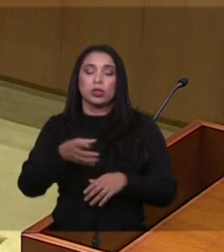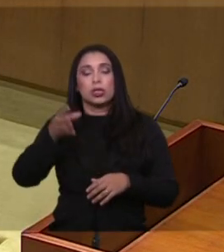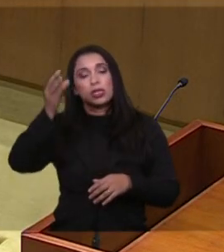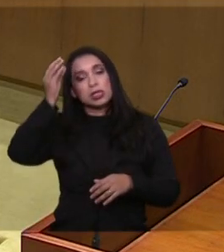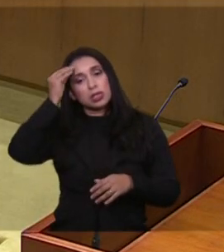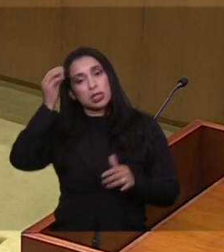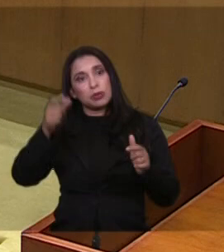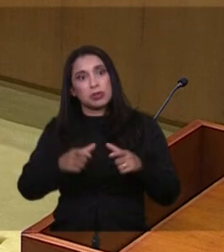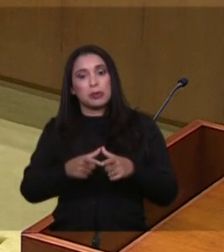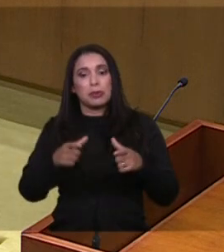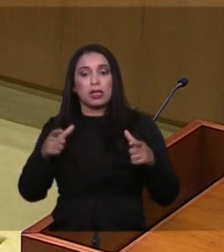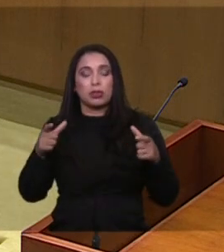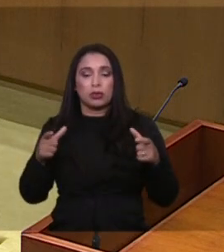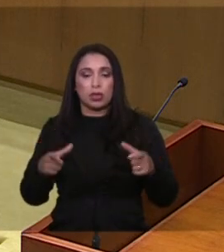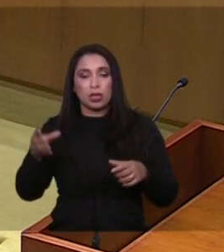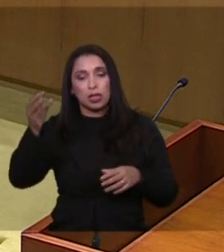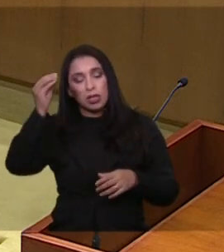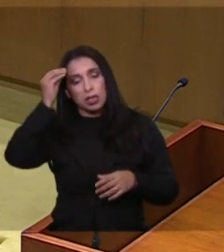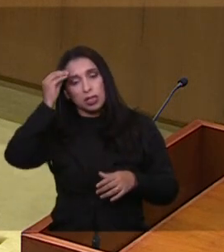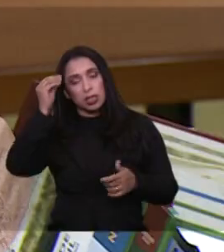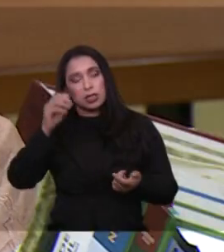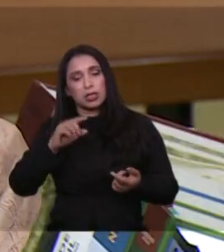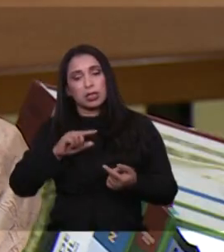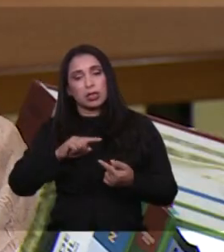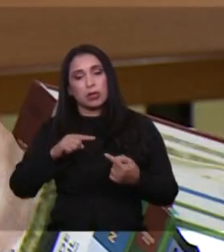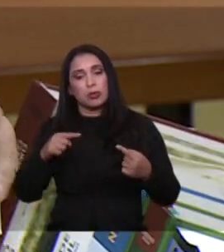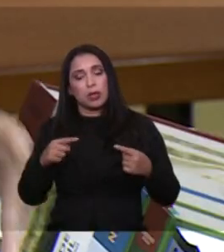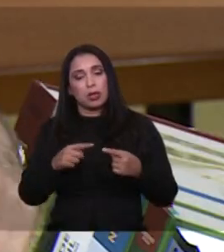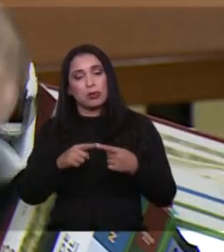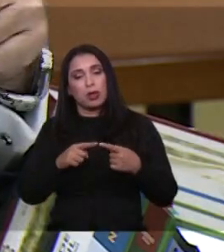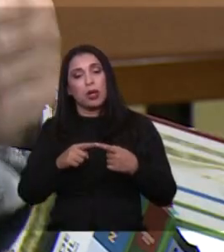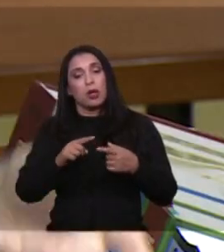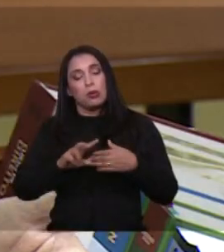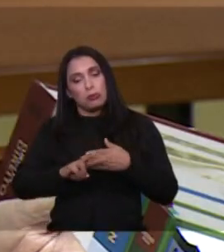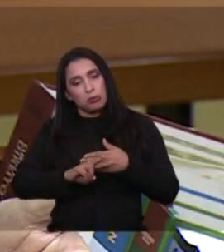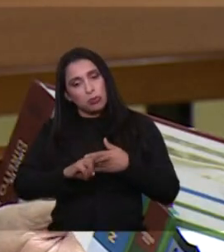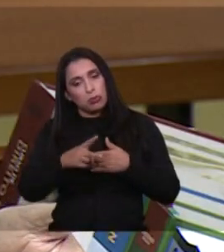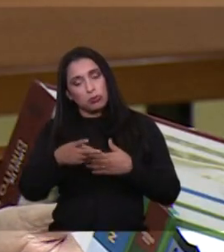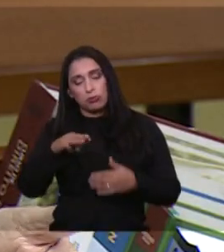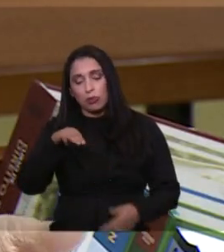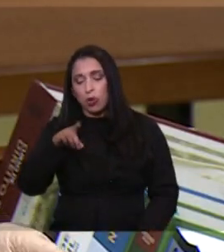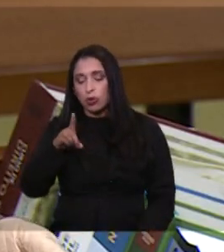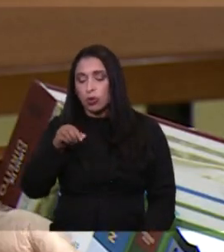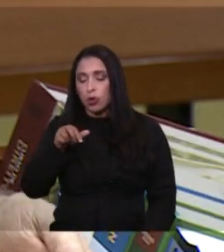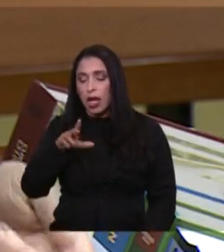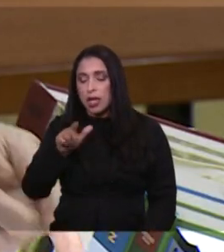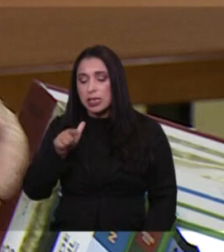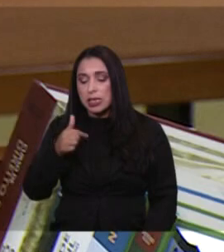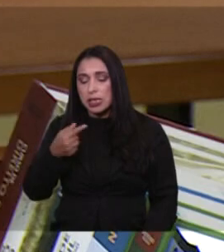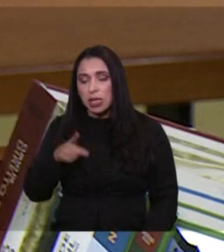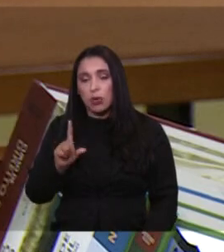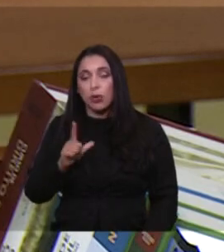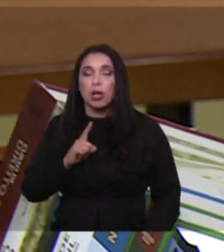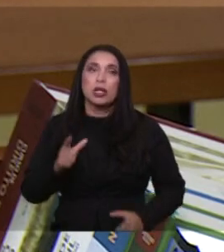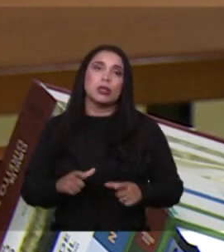A maioria que entendeu pela modulação, entendeu pela modulação e, com maioria absoluta, entendeu